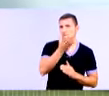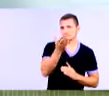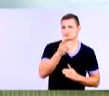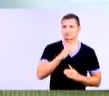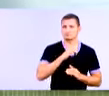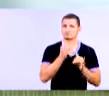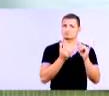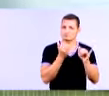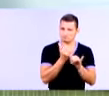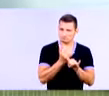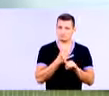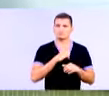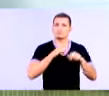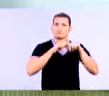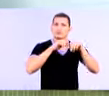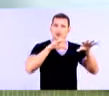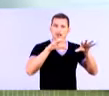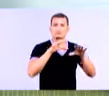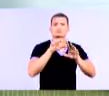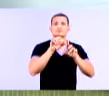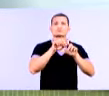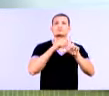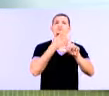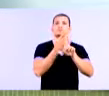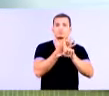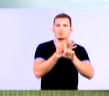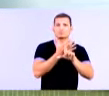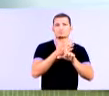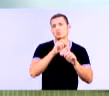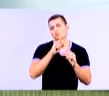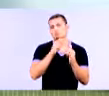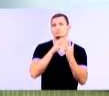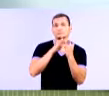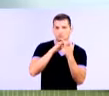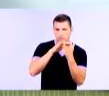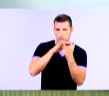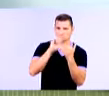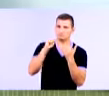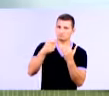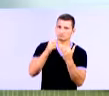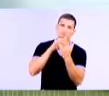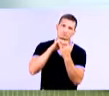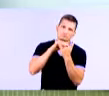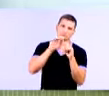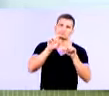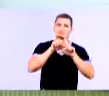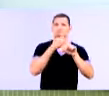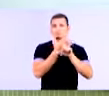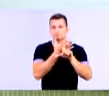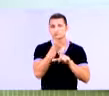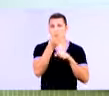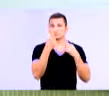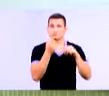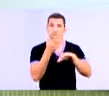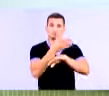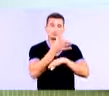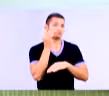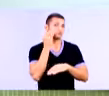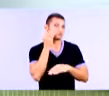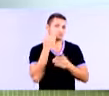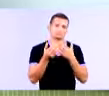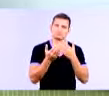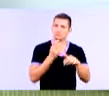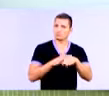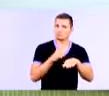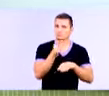estão publicados no YouTube, são abertos, né? Então vocês podem acessar e verificar a hora que você quiser. Acesse o ambiente, você